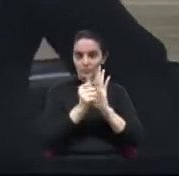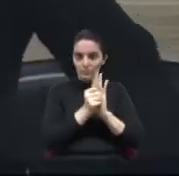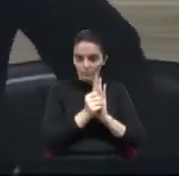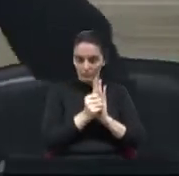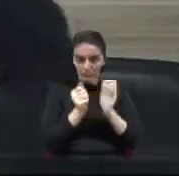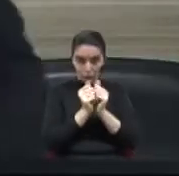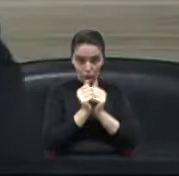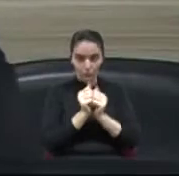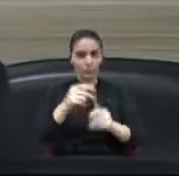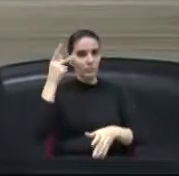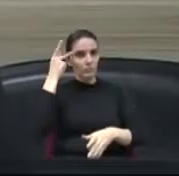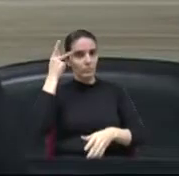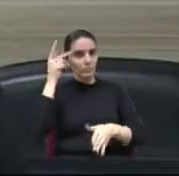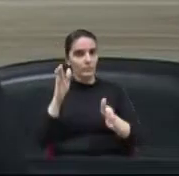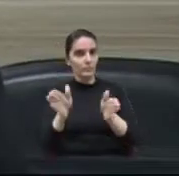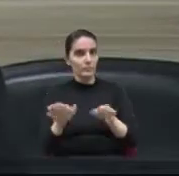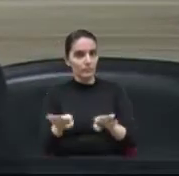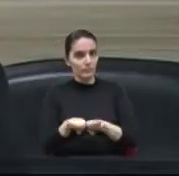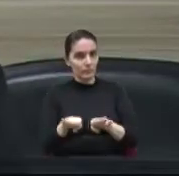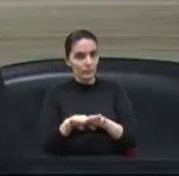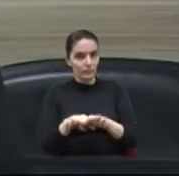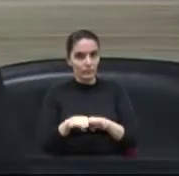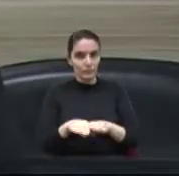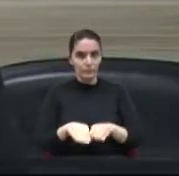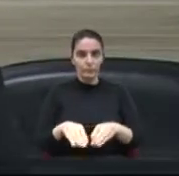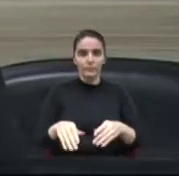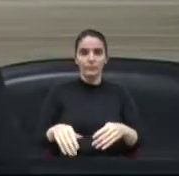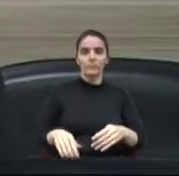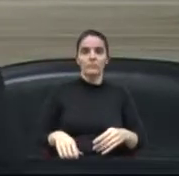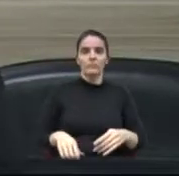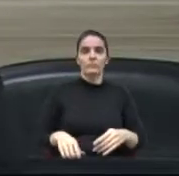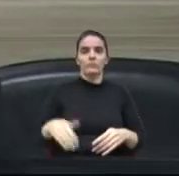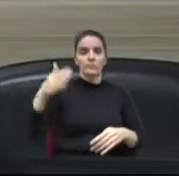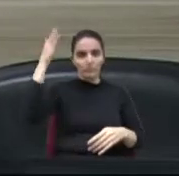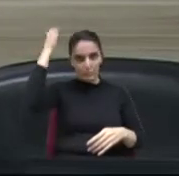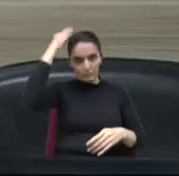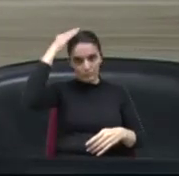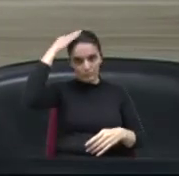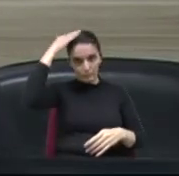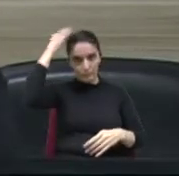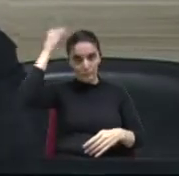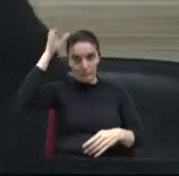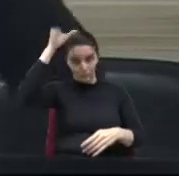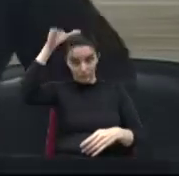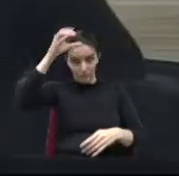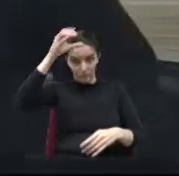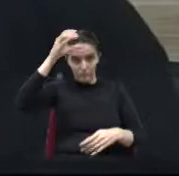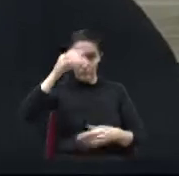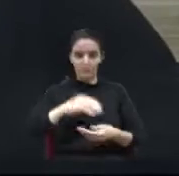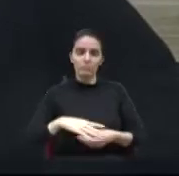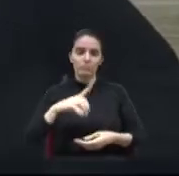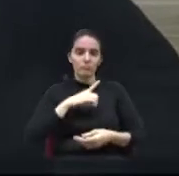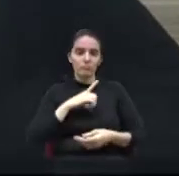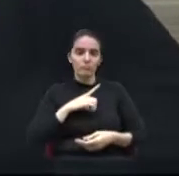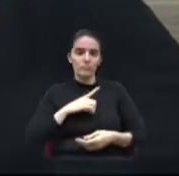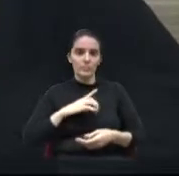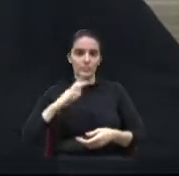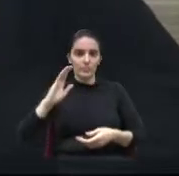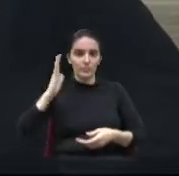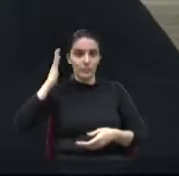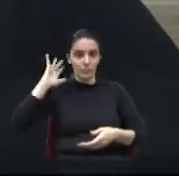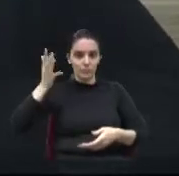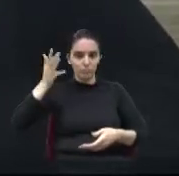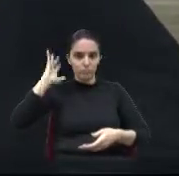Curitiba, para que possamos ter uma condição de receber food trucks de fora e termos